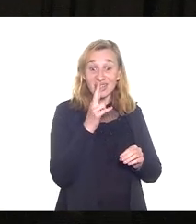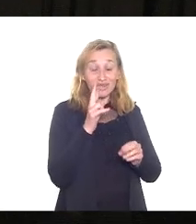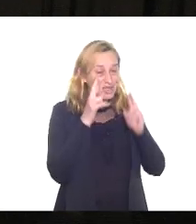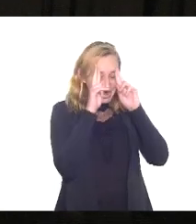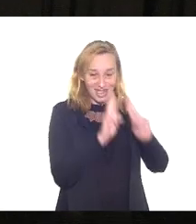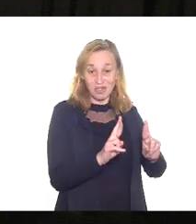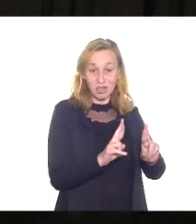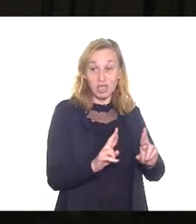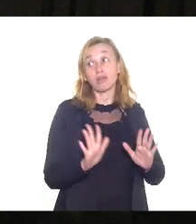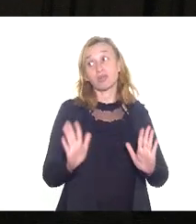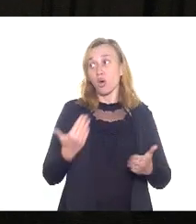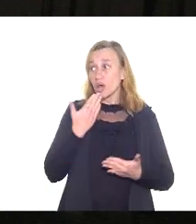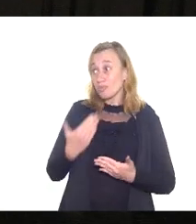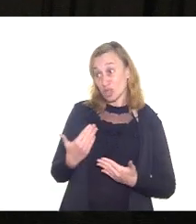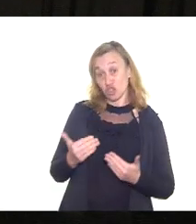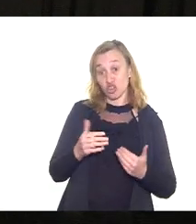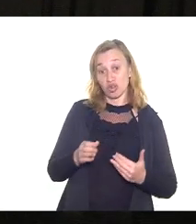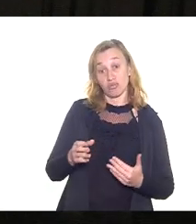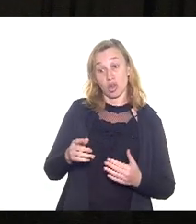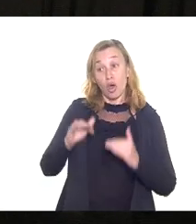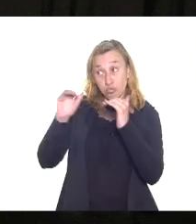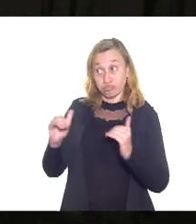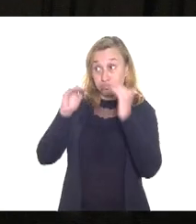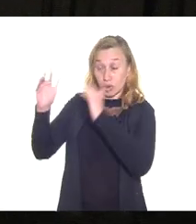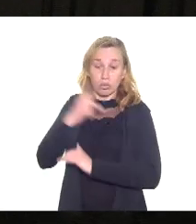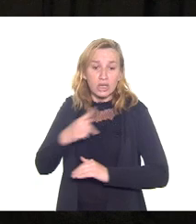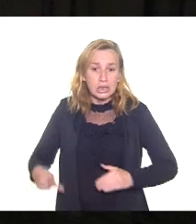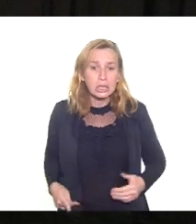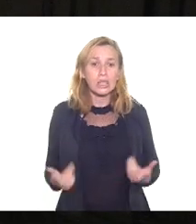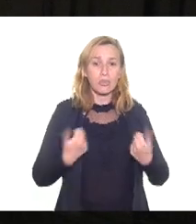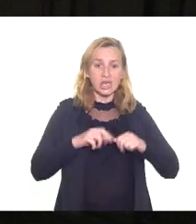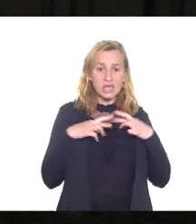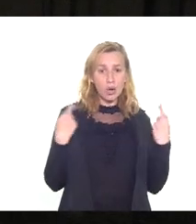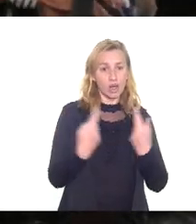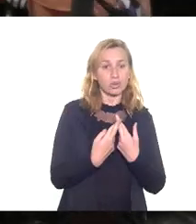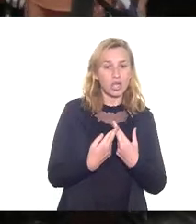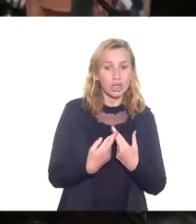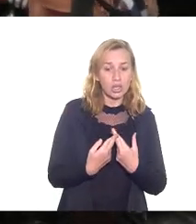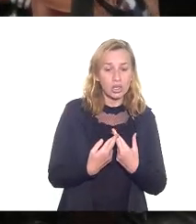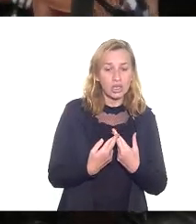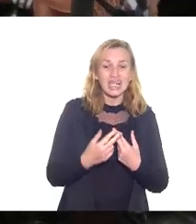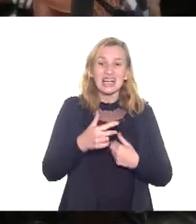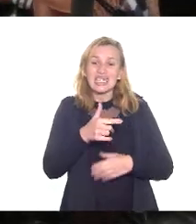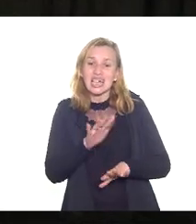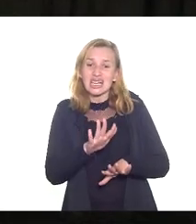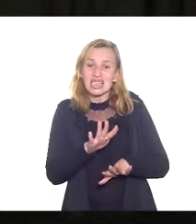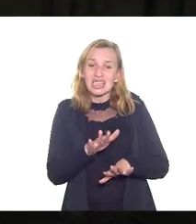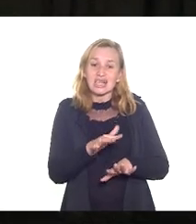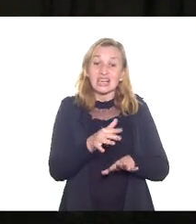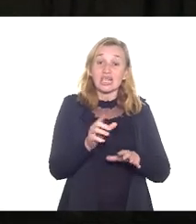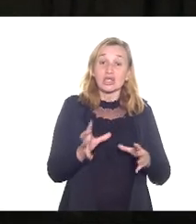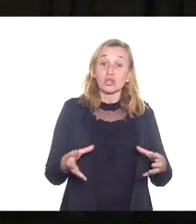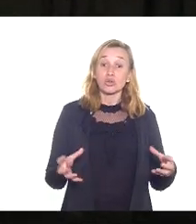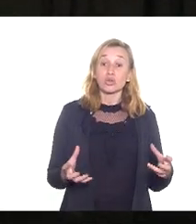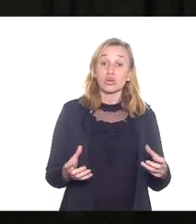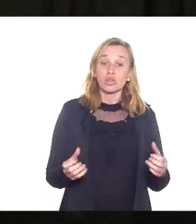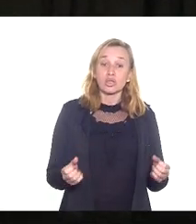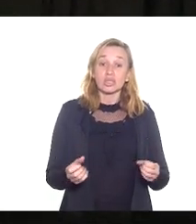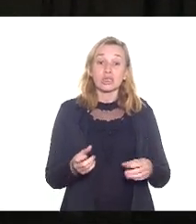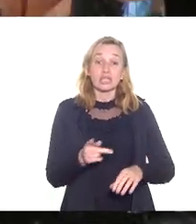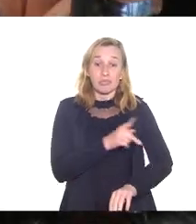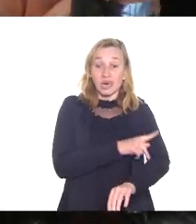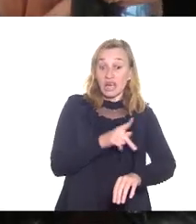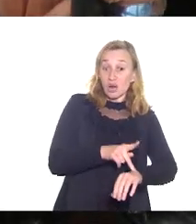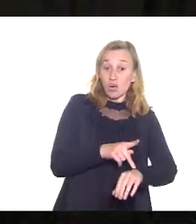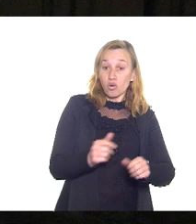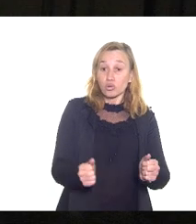e o encaminhamento de Vossa Excelência, que a gente pudesse ter uma audiência... Emenda constitucional sobre? Sobre a acumulação de cargos dos pedagogos nas escolas. Ah,